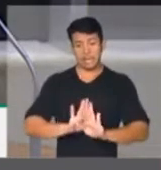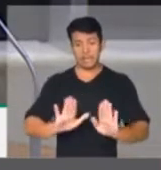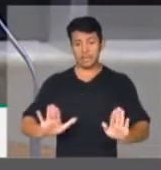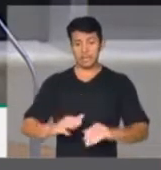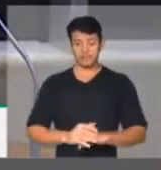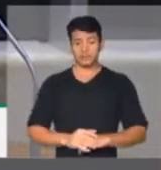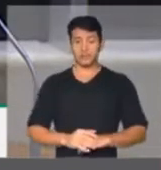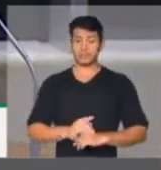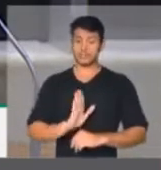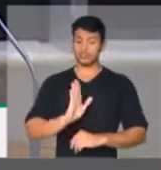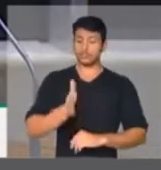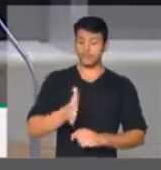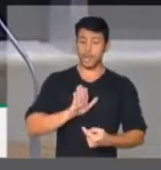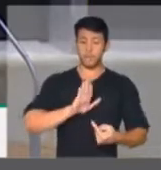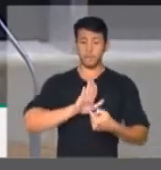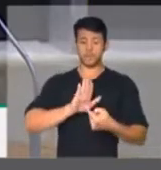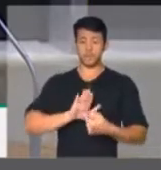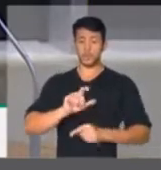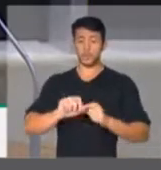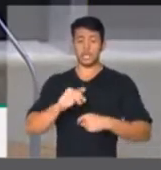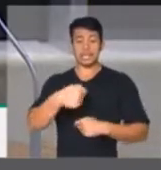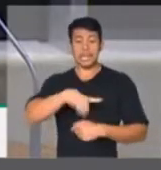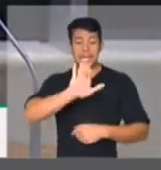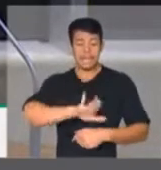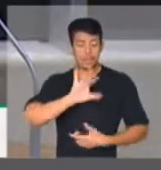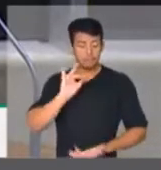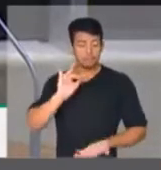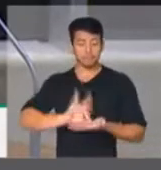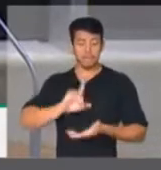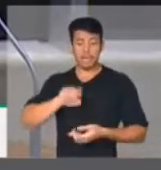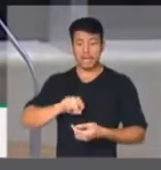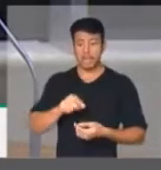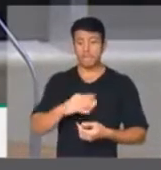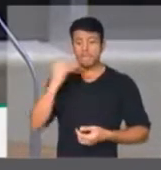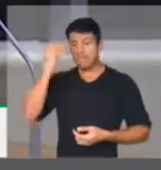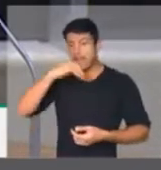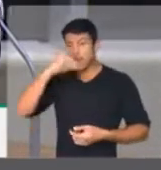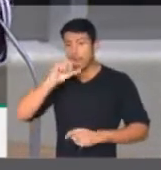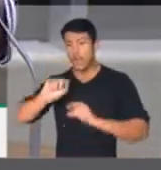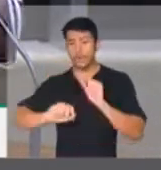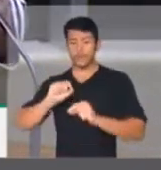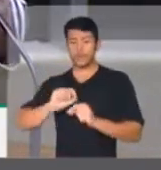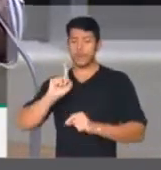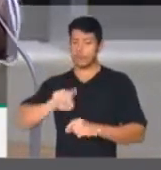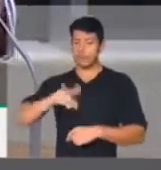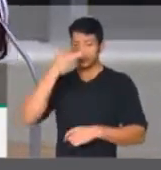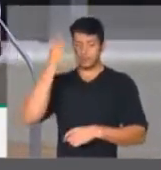evidentemente já mostra de quem está fragilizado é o trabalhador.